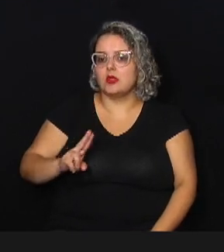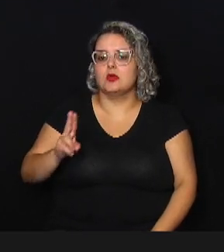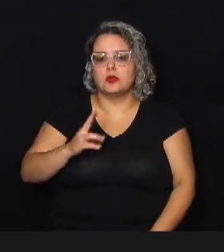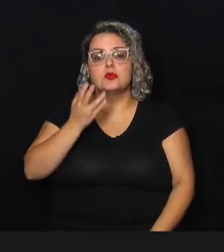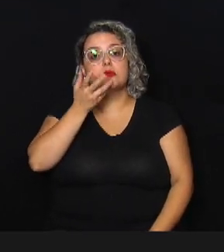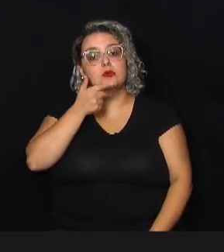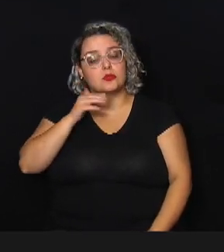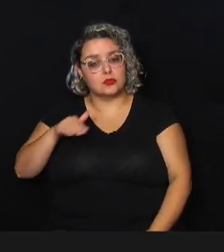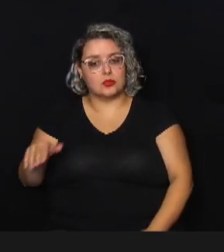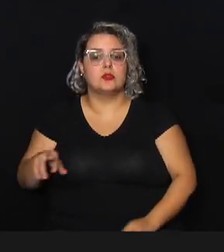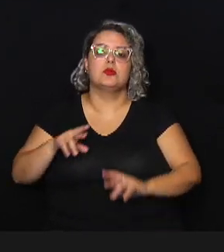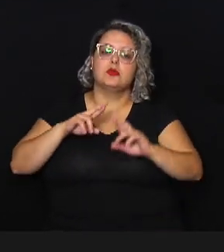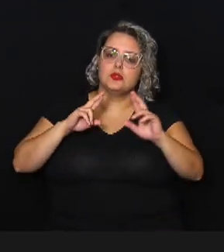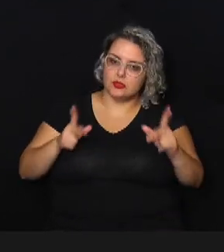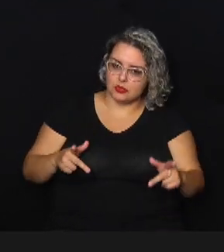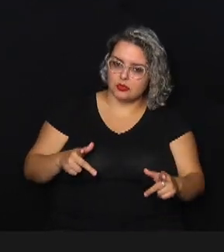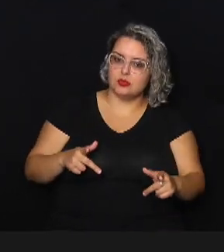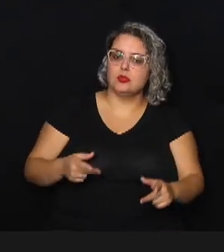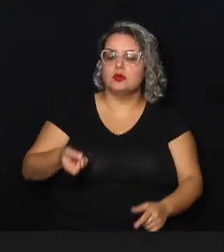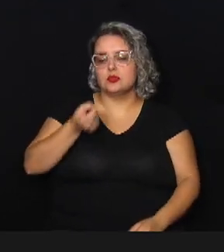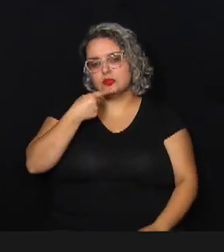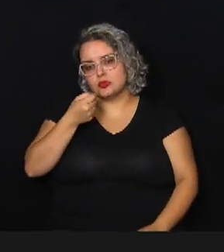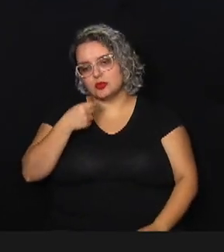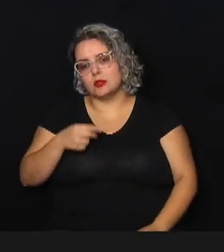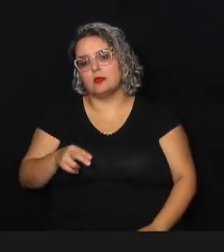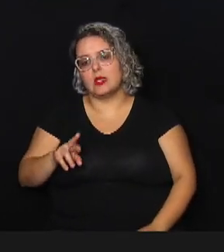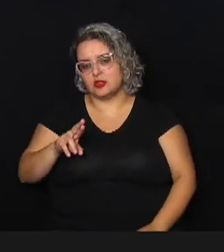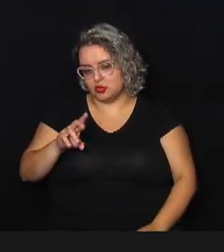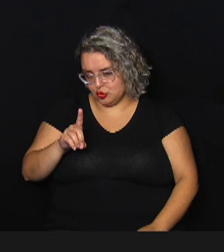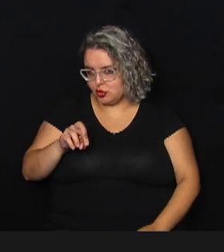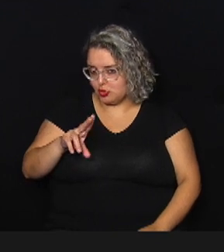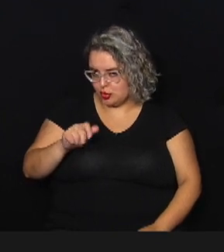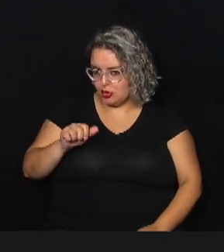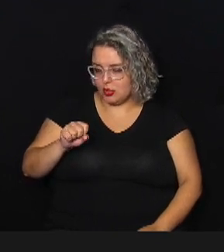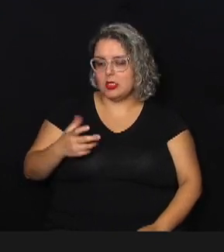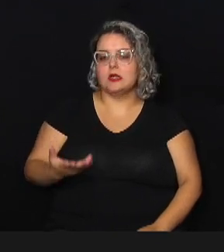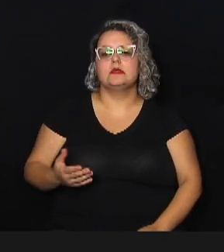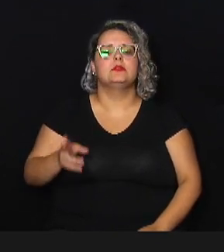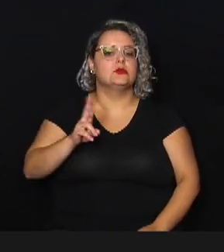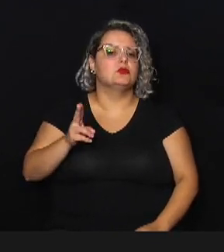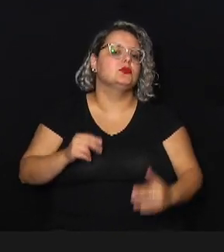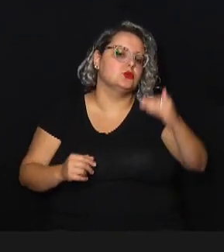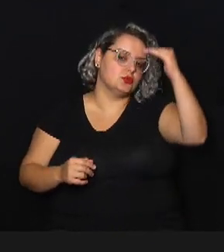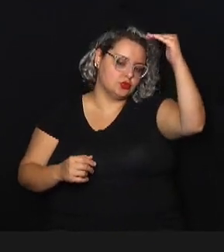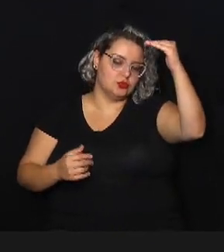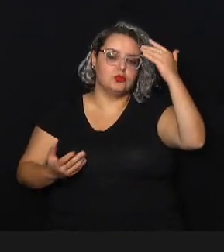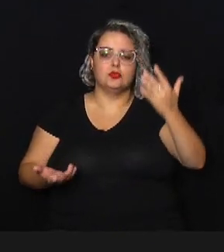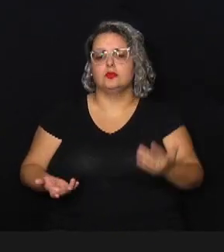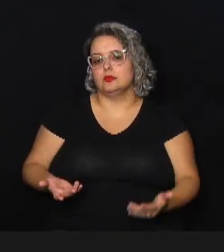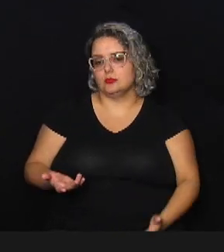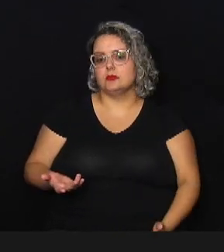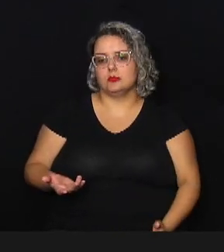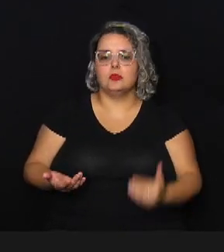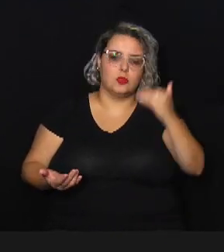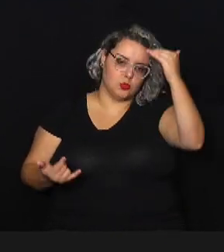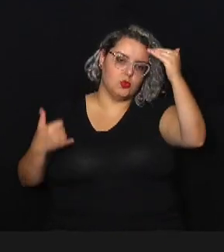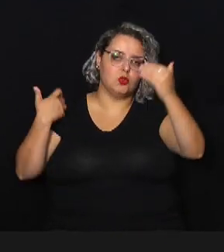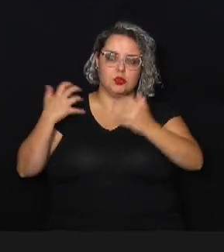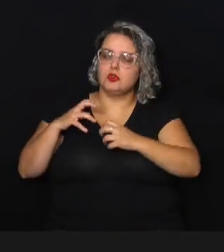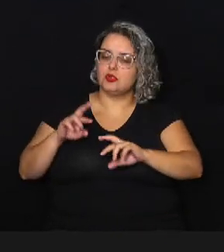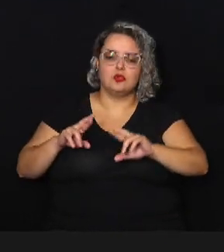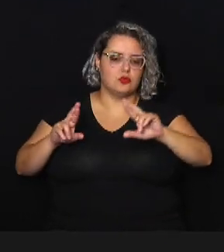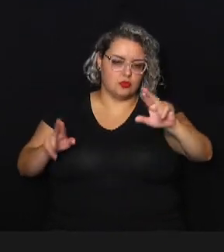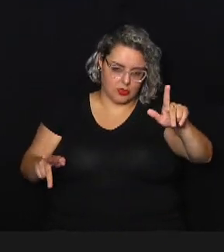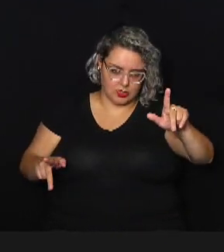infância são diferentes das drogas que a gente usa no tratamento do adulto e idoso. Tá? Então, são